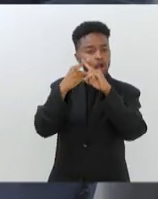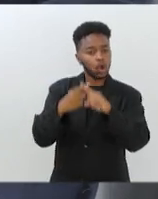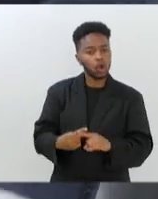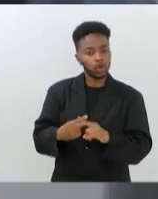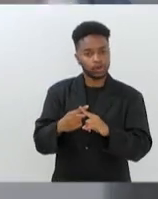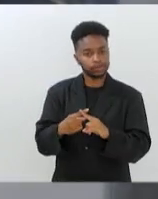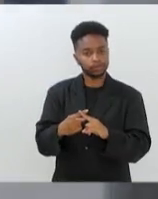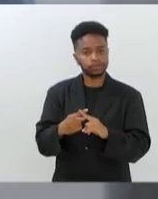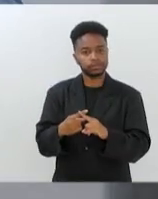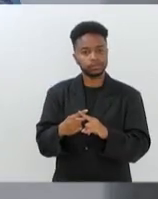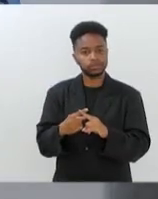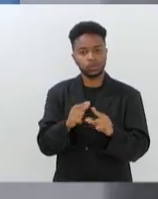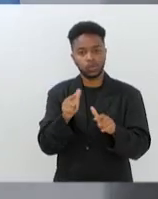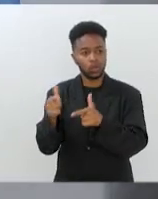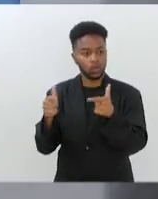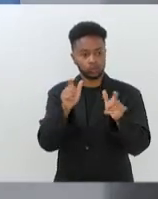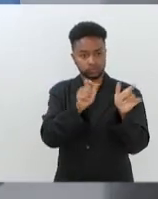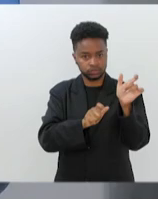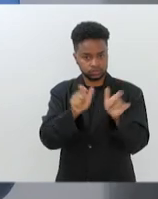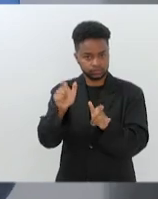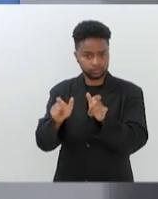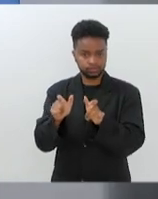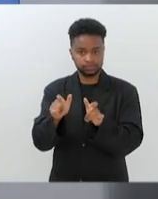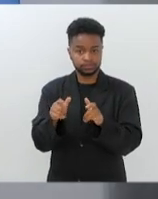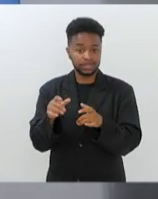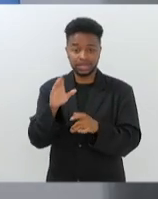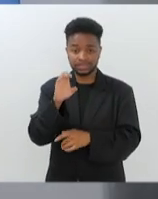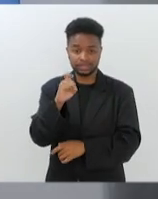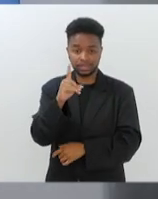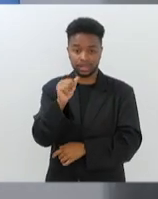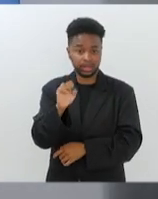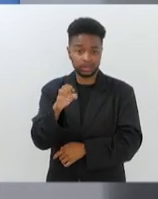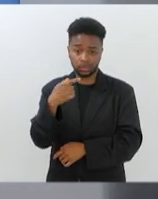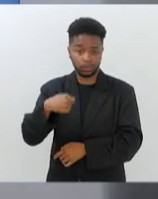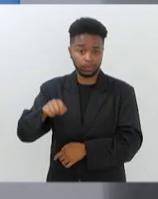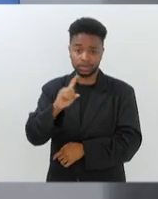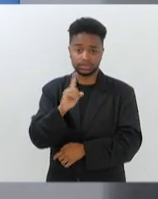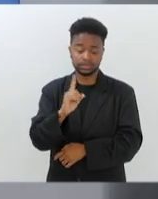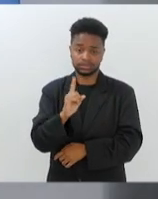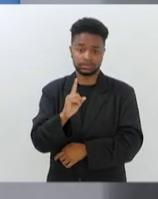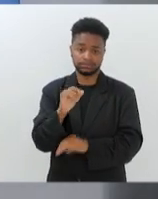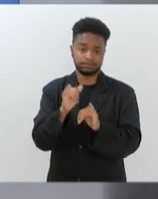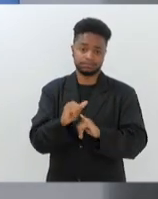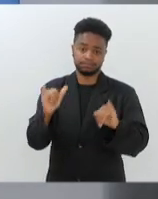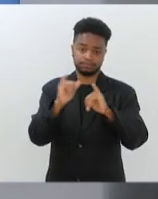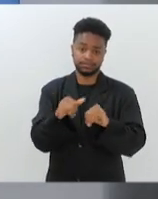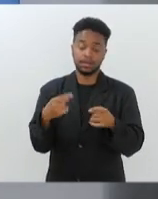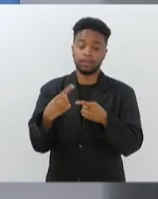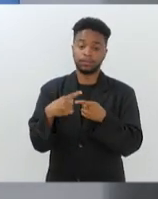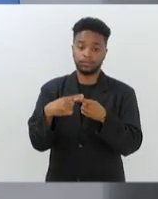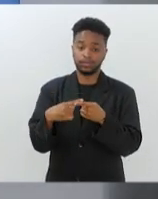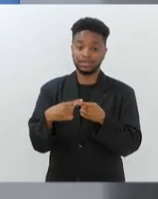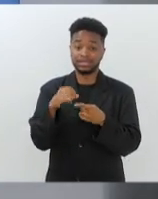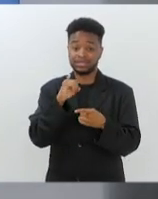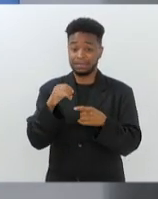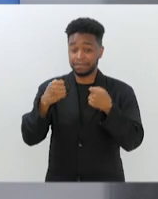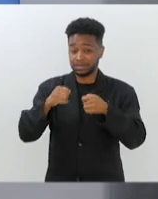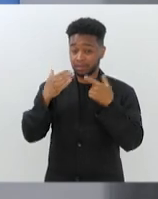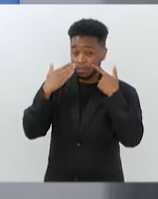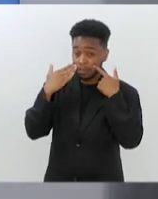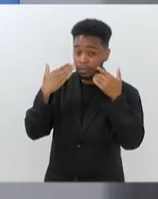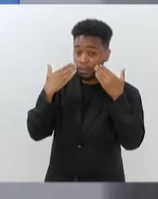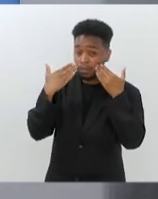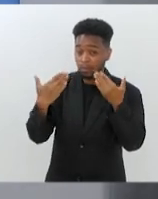sanguinolent com outro competidor ela não precisa fazer esse tipo de Publicidade ainda que a cedai precise se mostrar uma